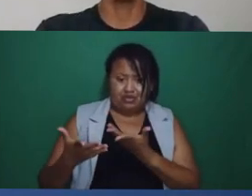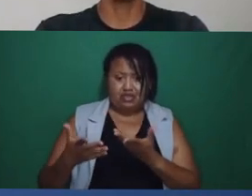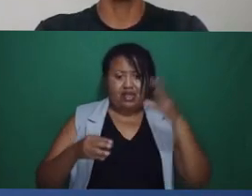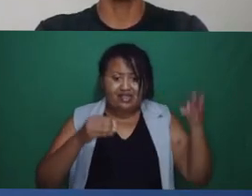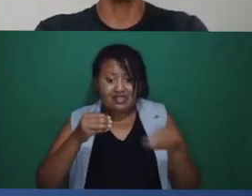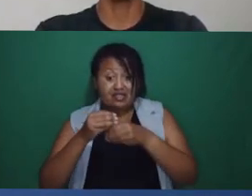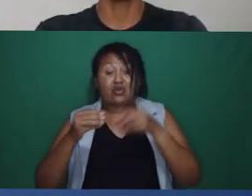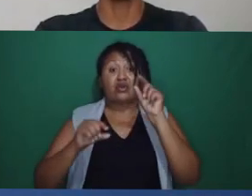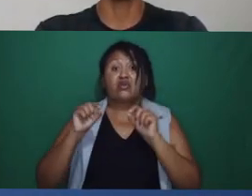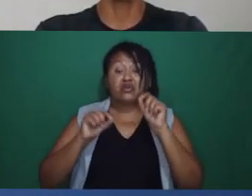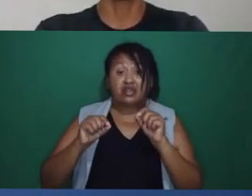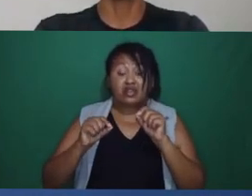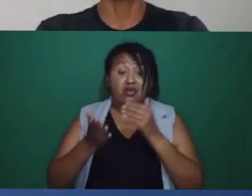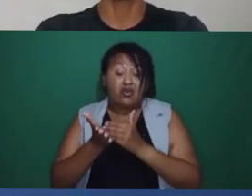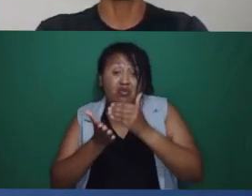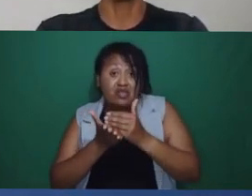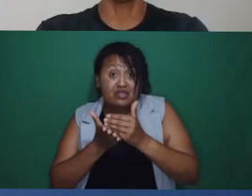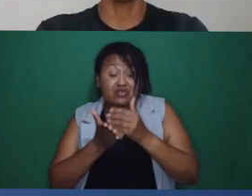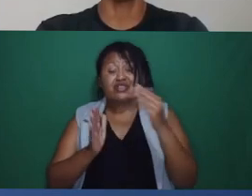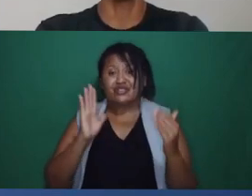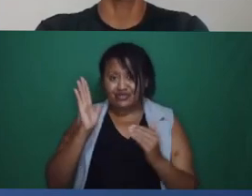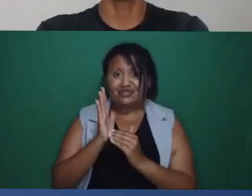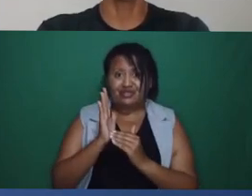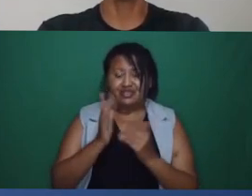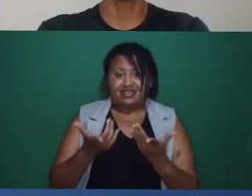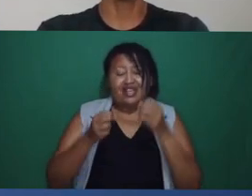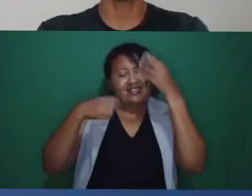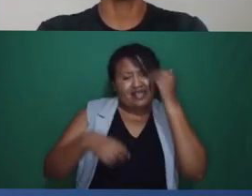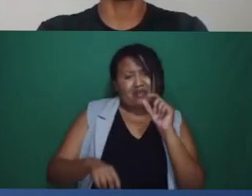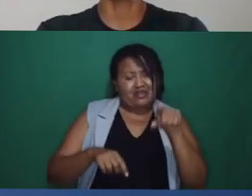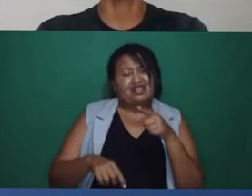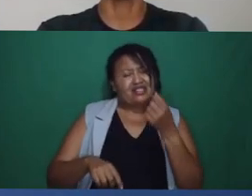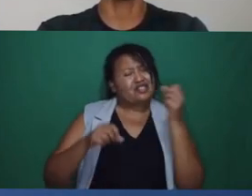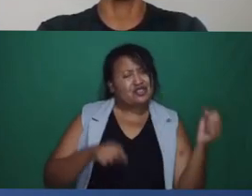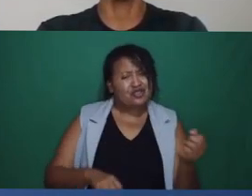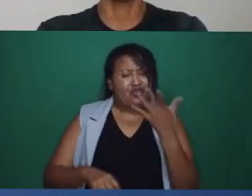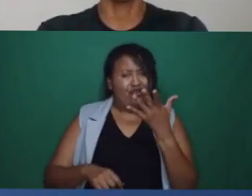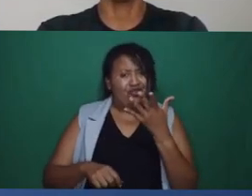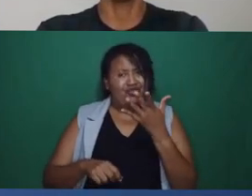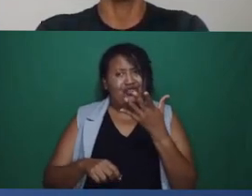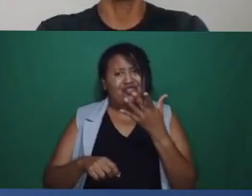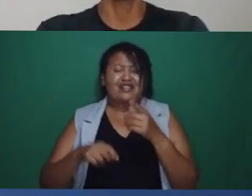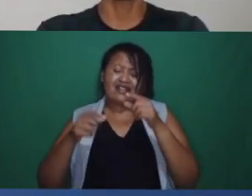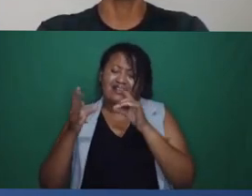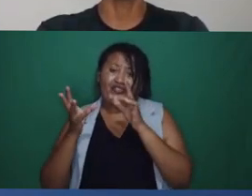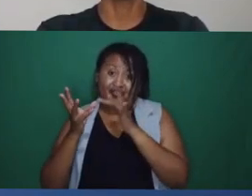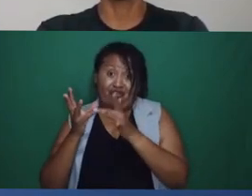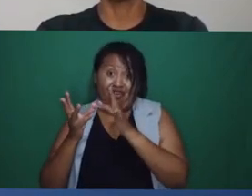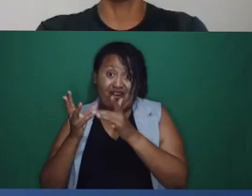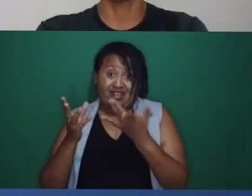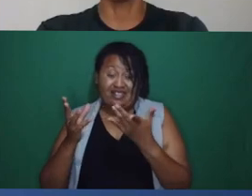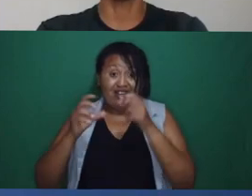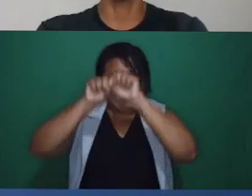acrescentou-se então um início e outro no final sabendo que esses novos caracteres são vogais e o sistema